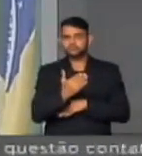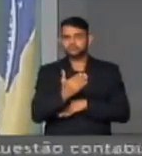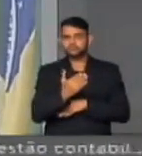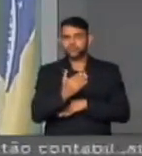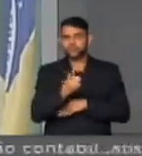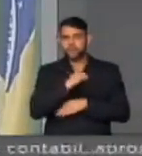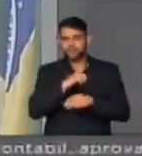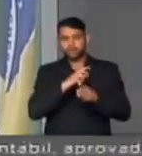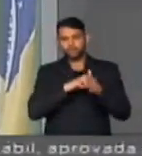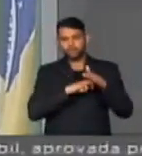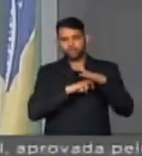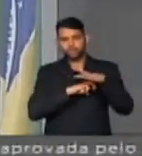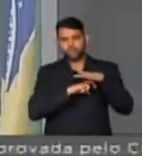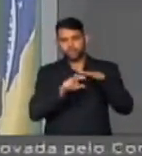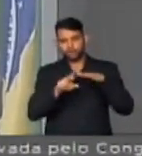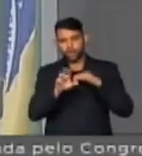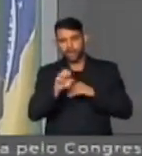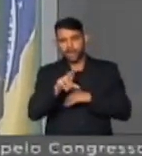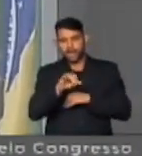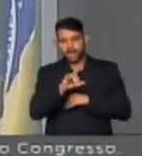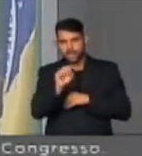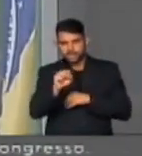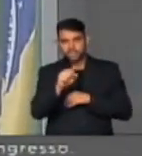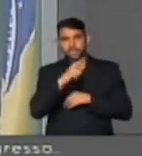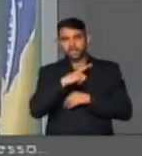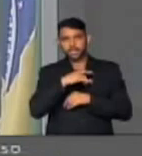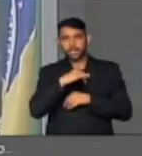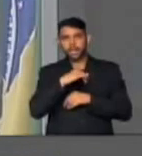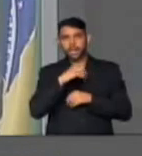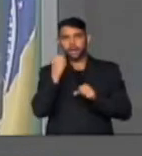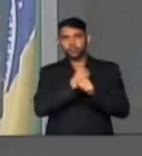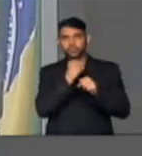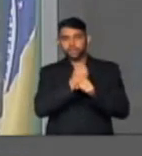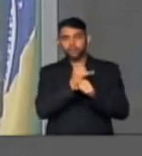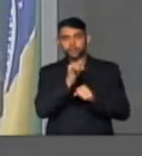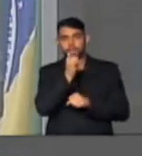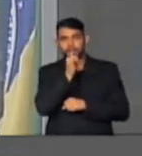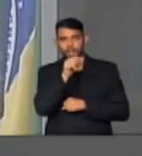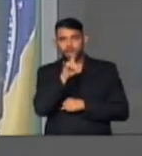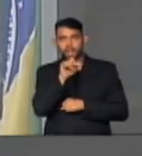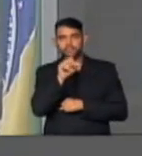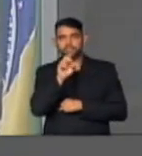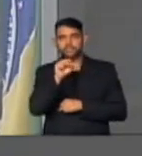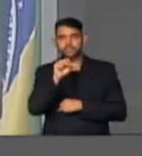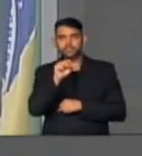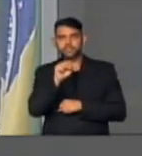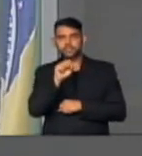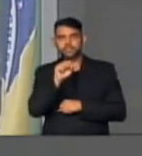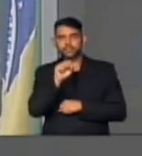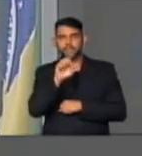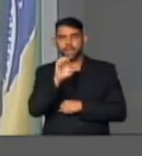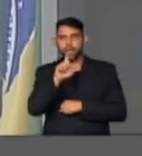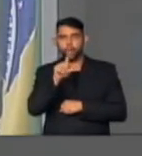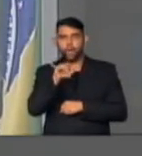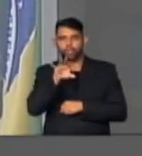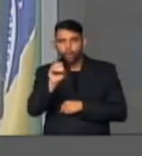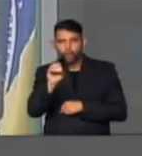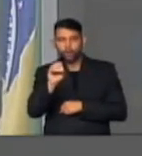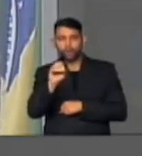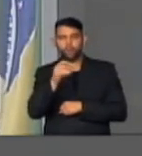Além do metrô de Caracas, nós temos a hidrelétrica de São Francisco, no Equador,